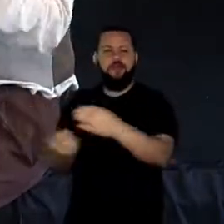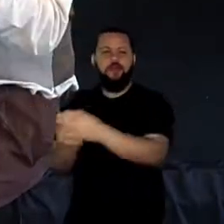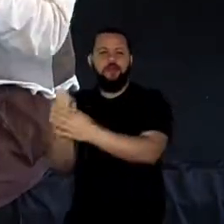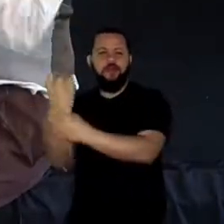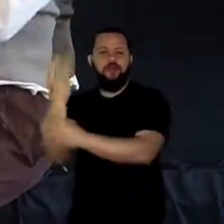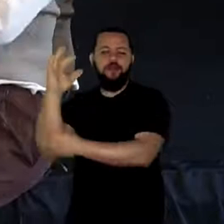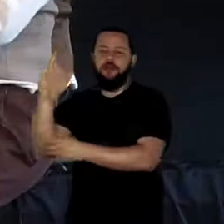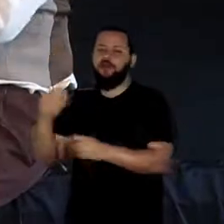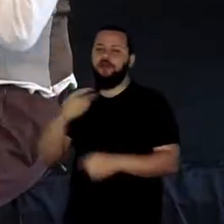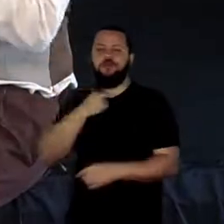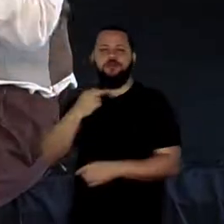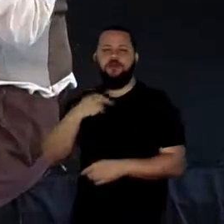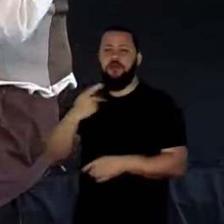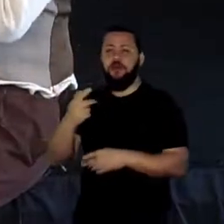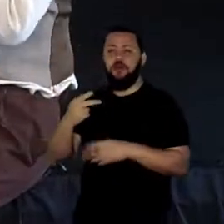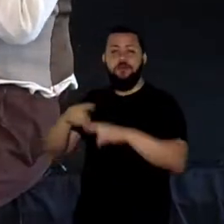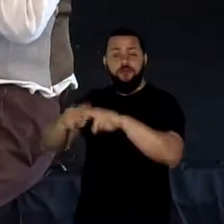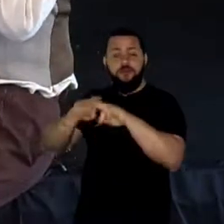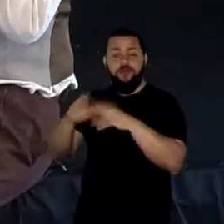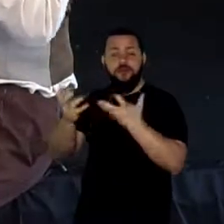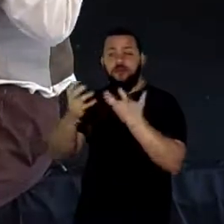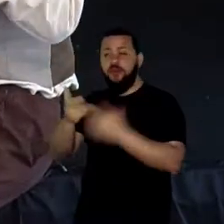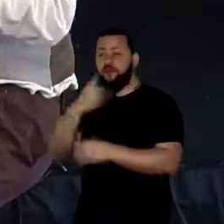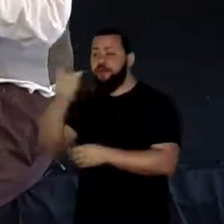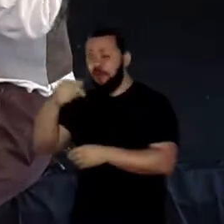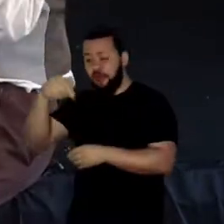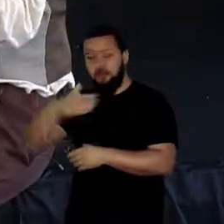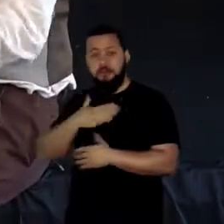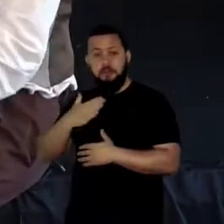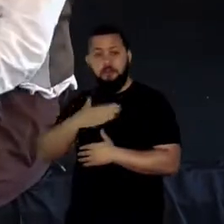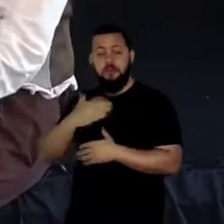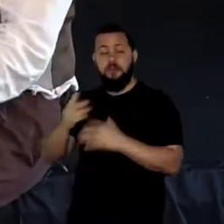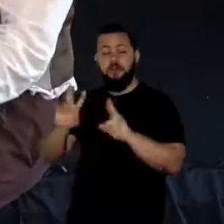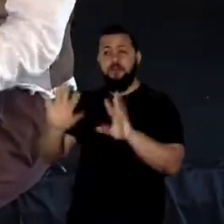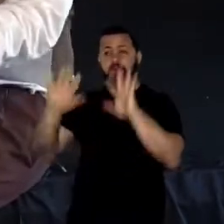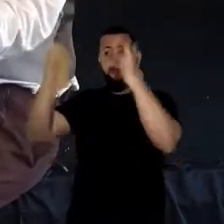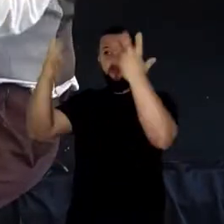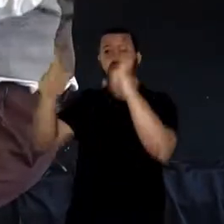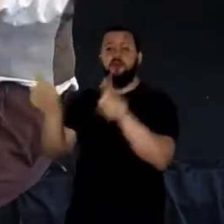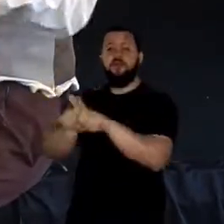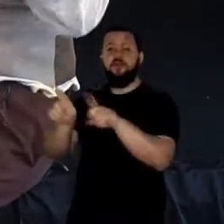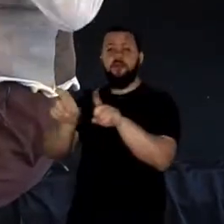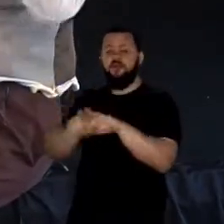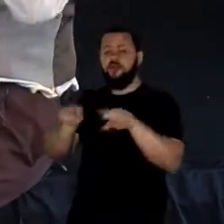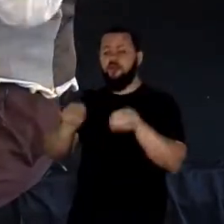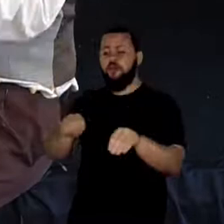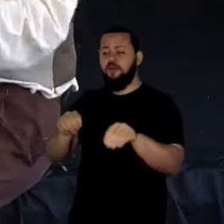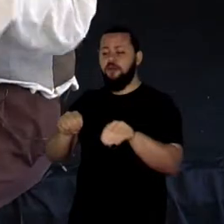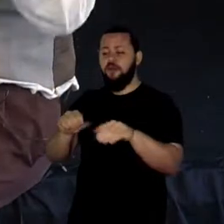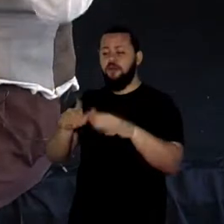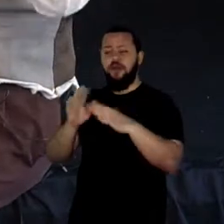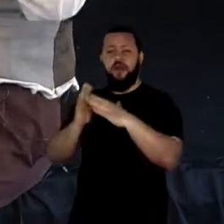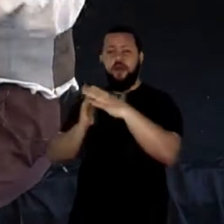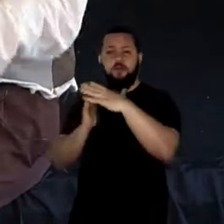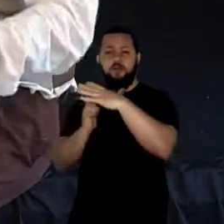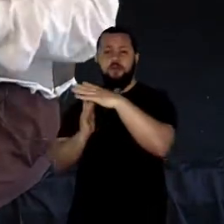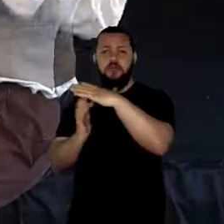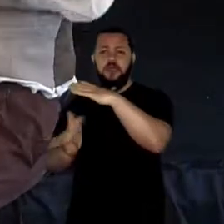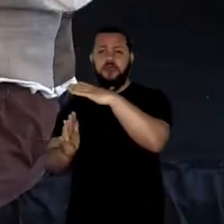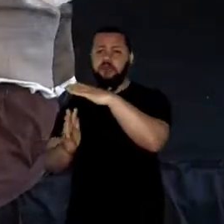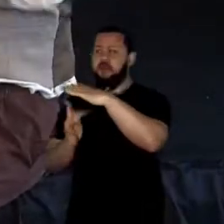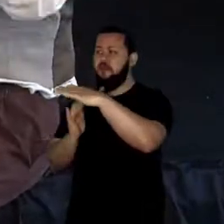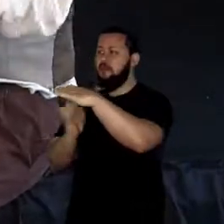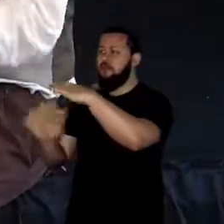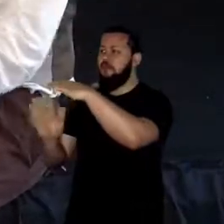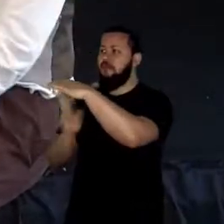e por isso que a gente quis falar disso nesse espetáculo. Além disso, sobre as migrações, né? Que é uma migração atrás de comida,